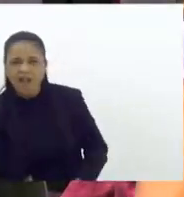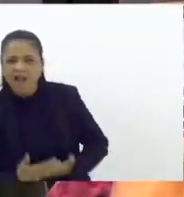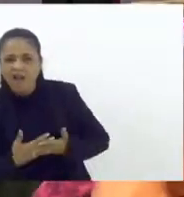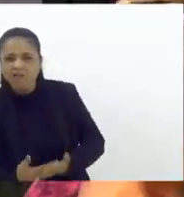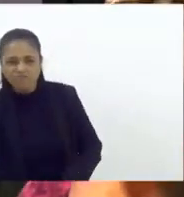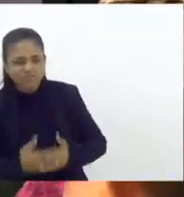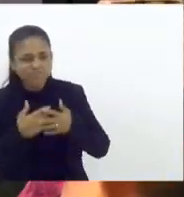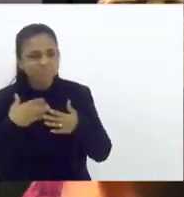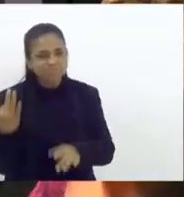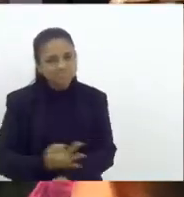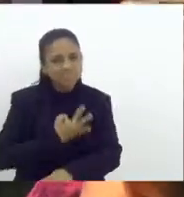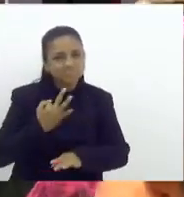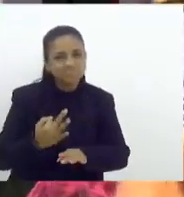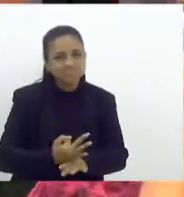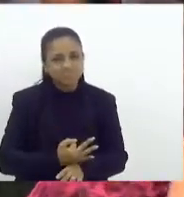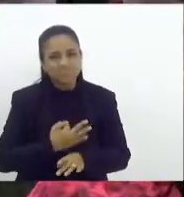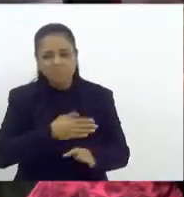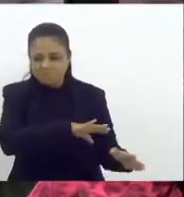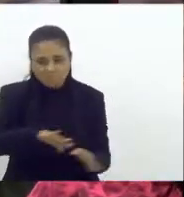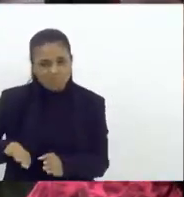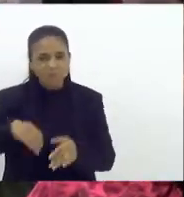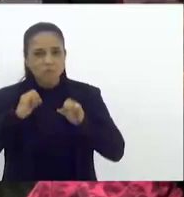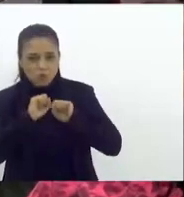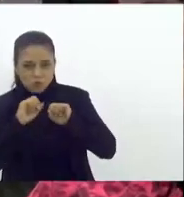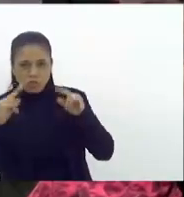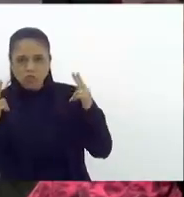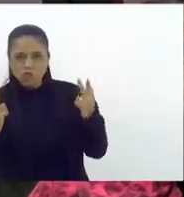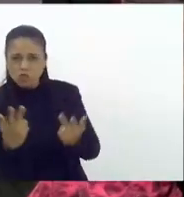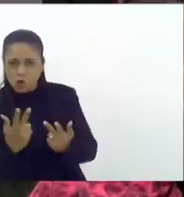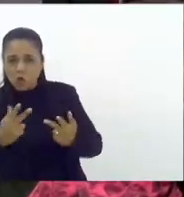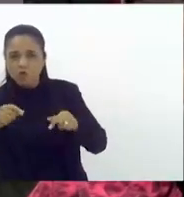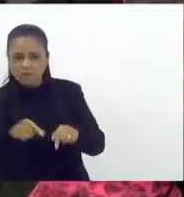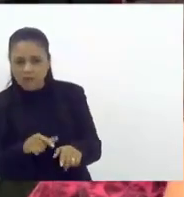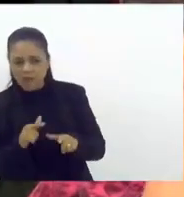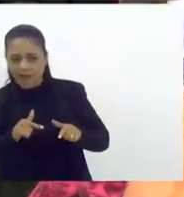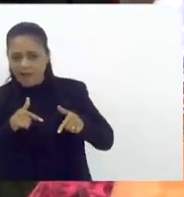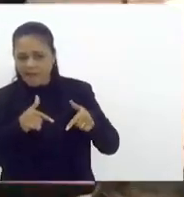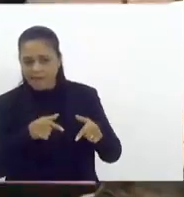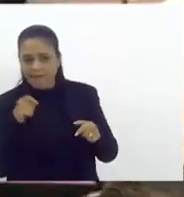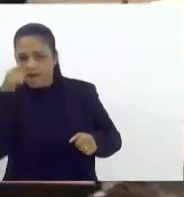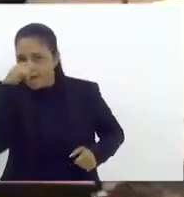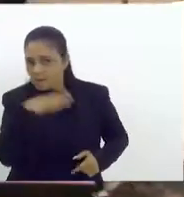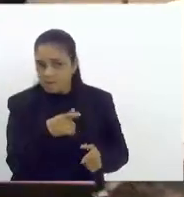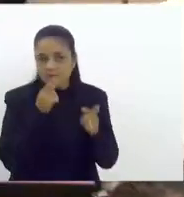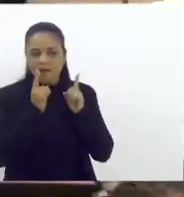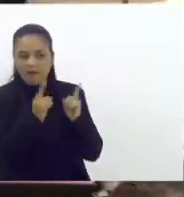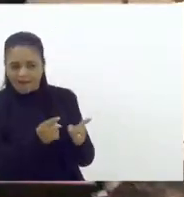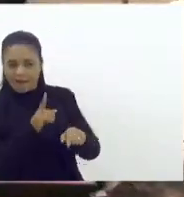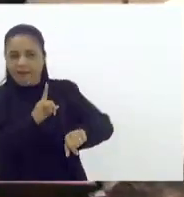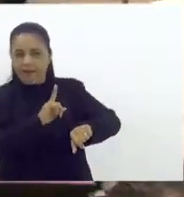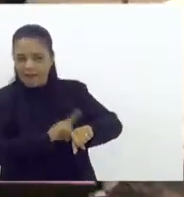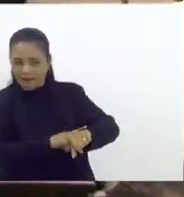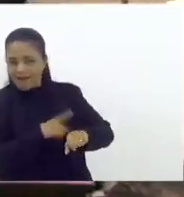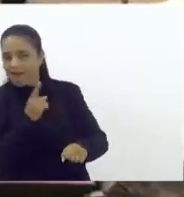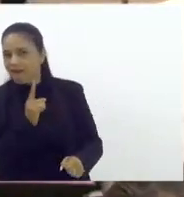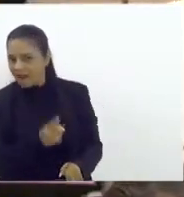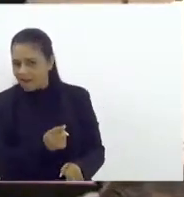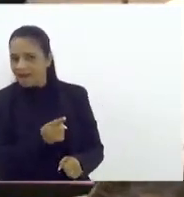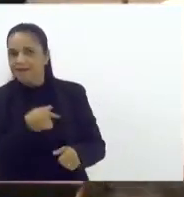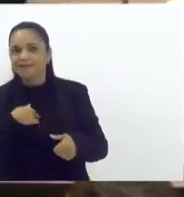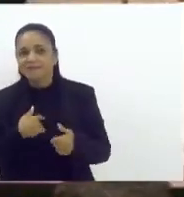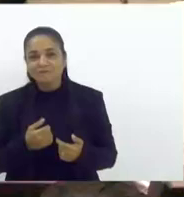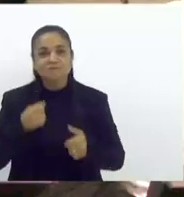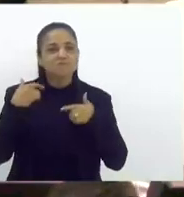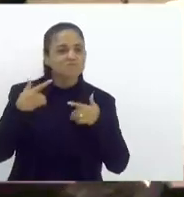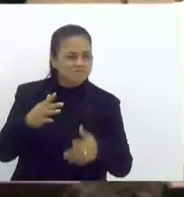e cheia de passar pano no meu show eu não do Palco para atitude desses mano abusado Se liga A tua hora tá chegando mano quando